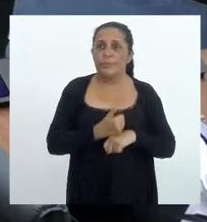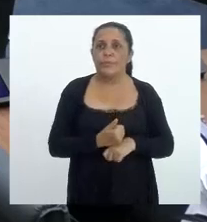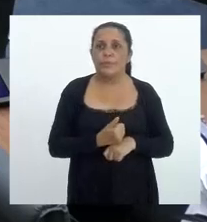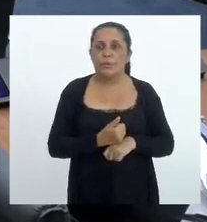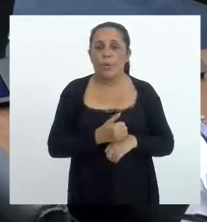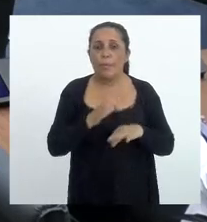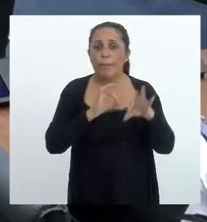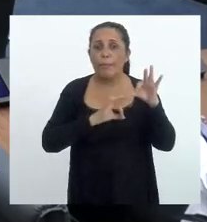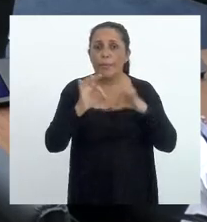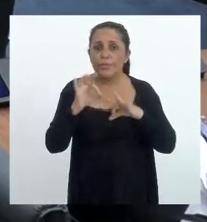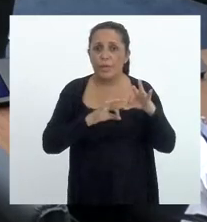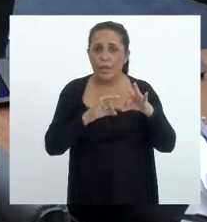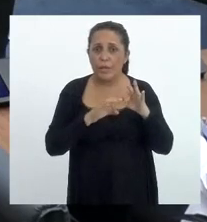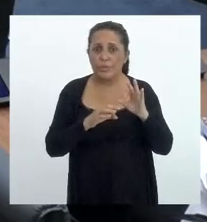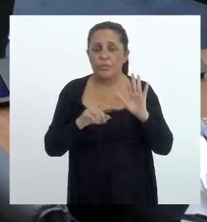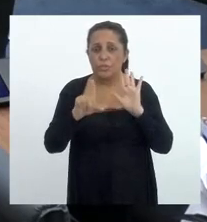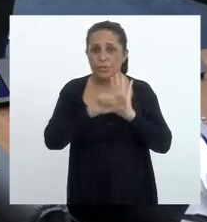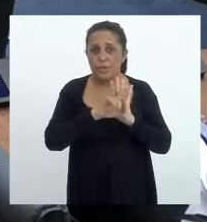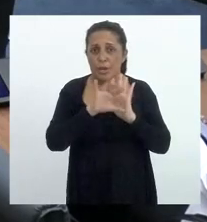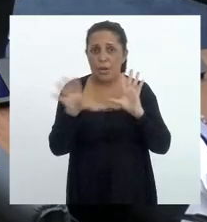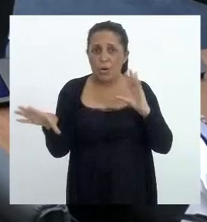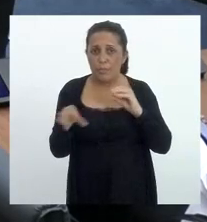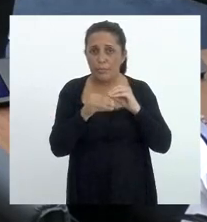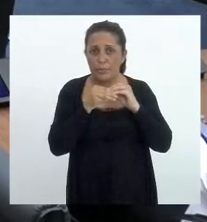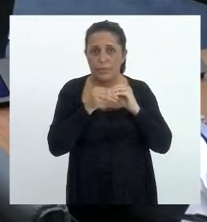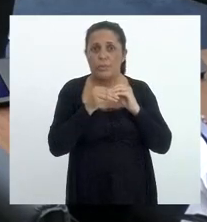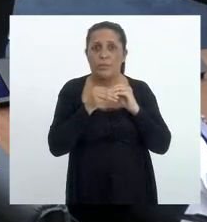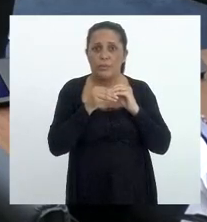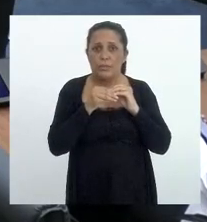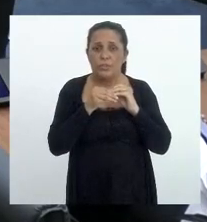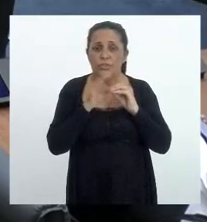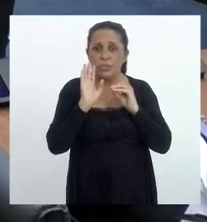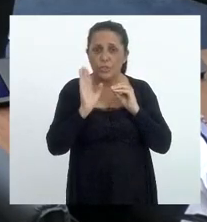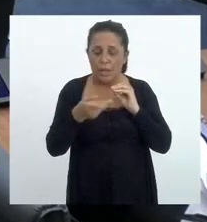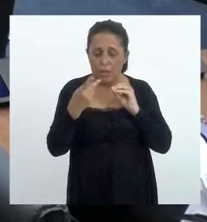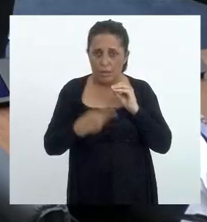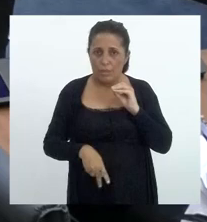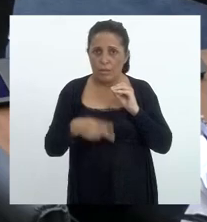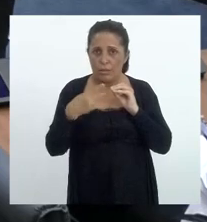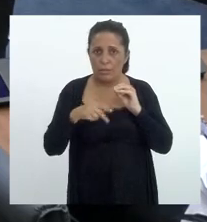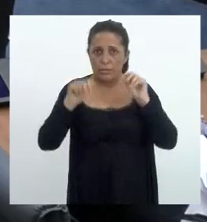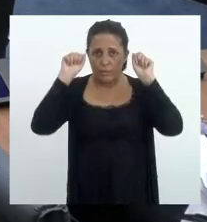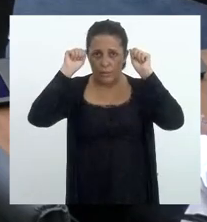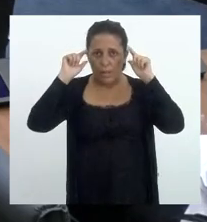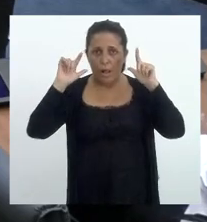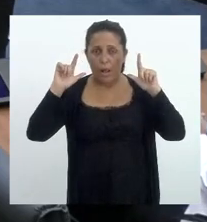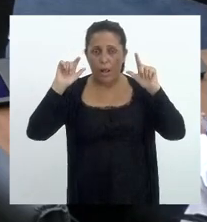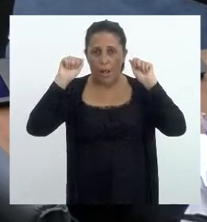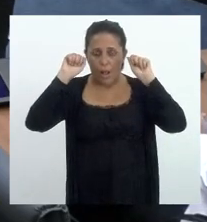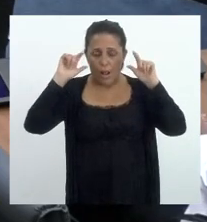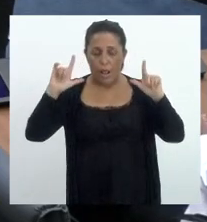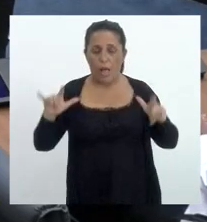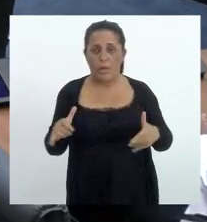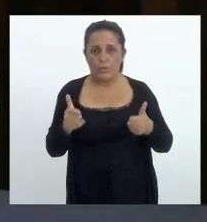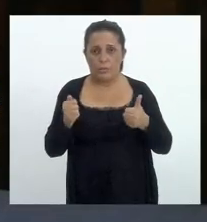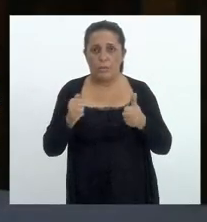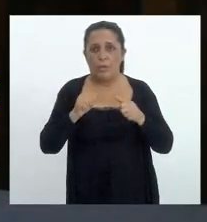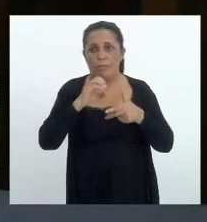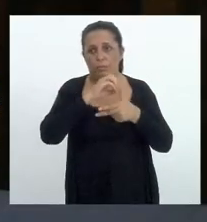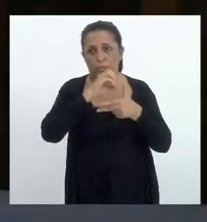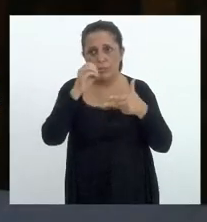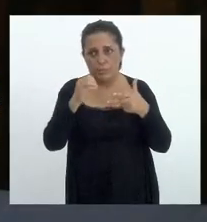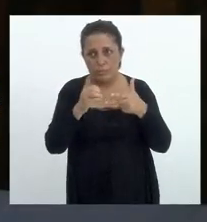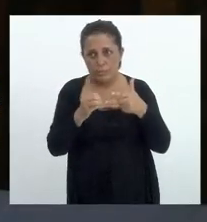esse projeto de lei complementar, que foi encaminhado para essa casa pelo Executivo, ele traz explicitamente